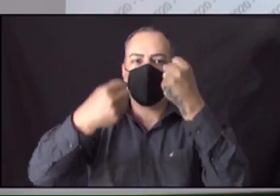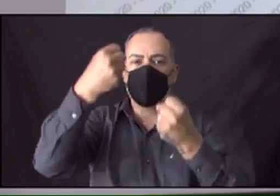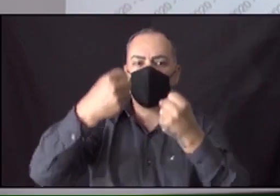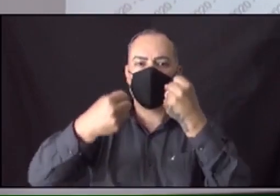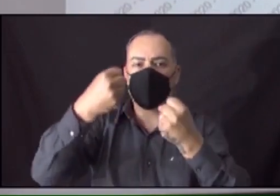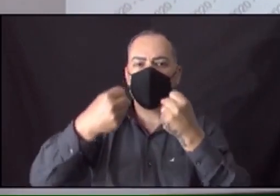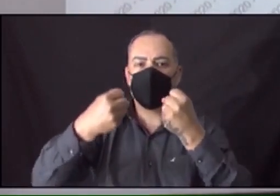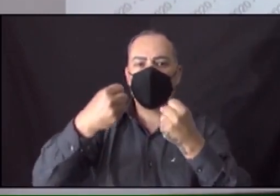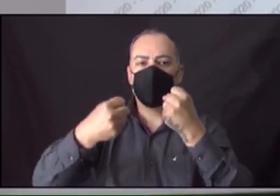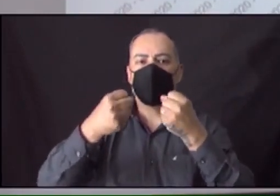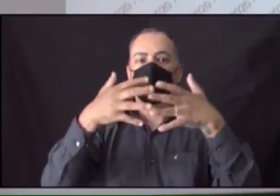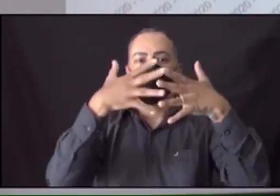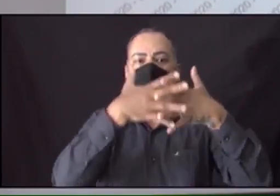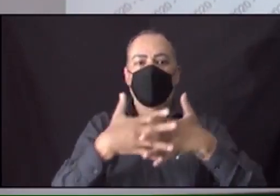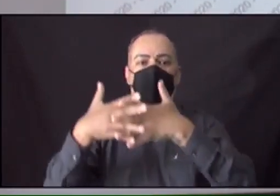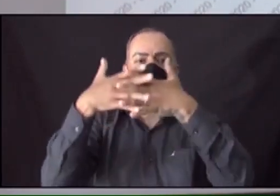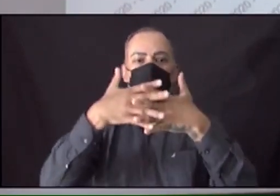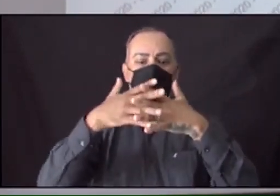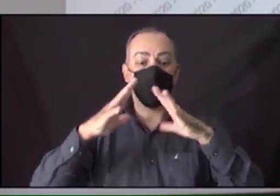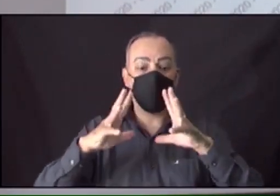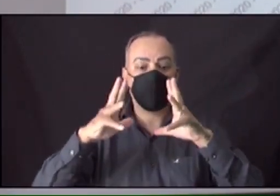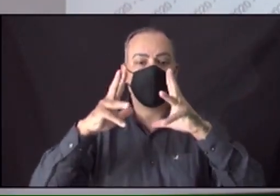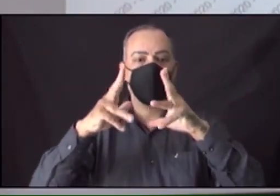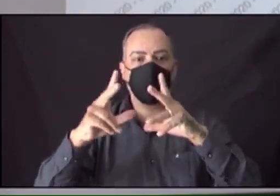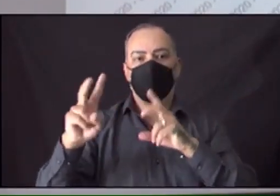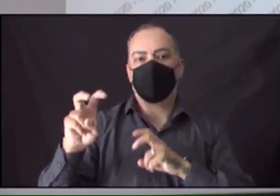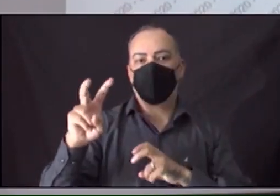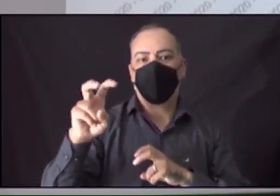pegou a macro-regional oeste. Então, primeiro